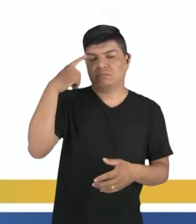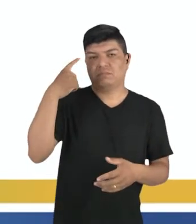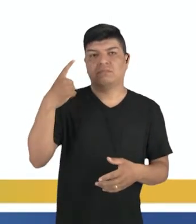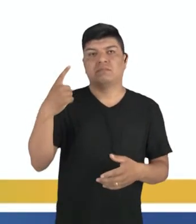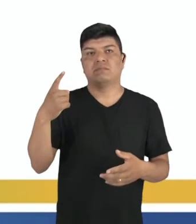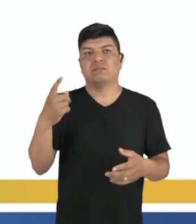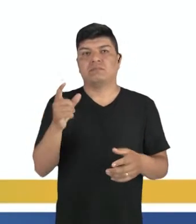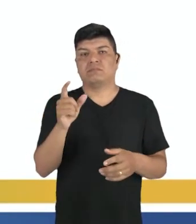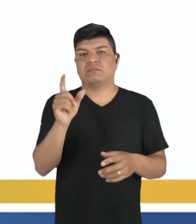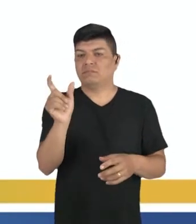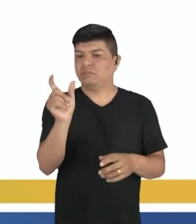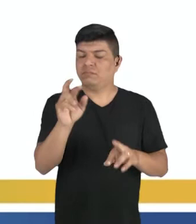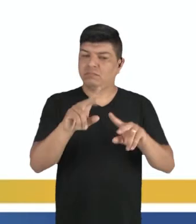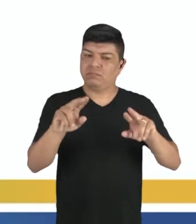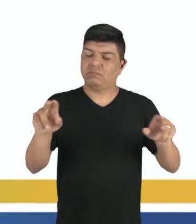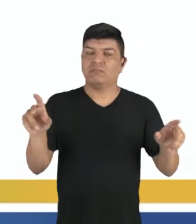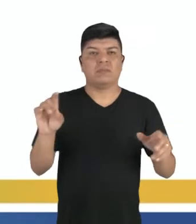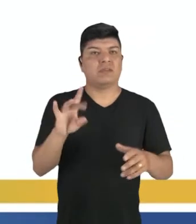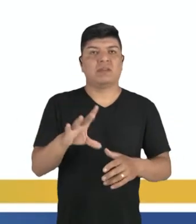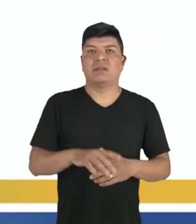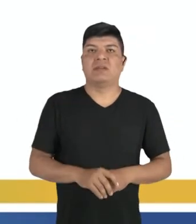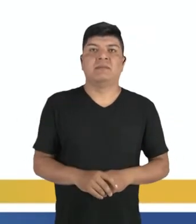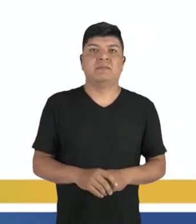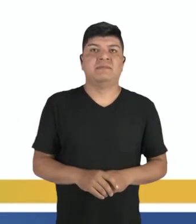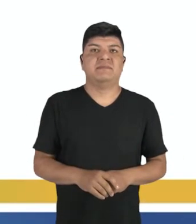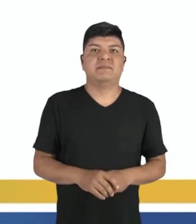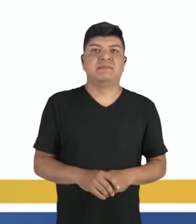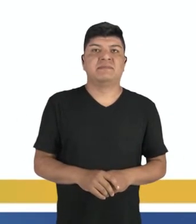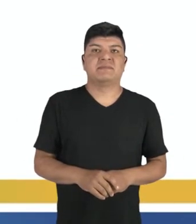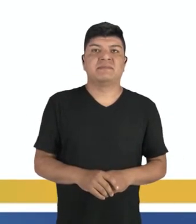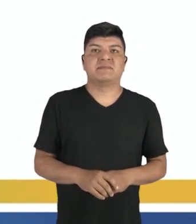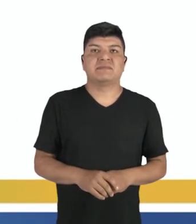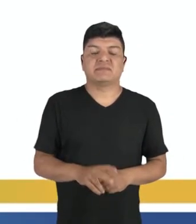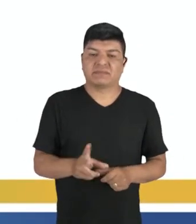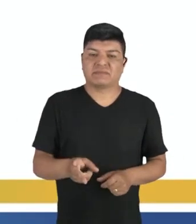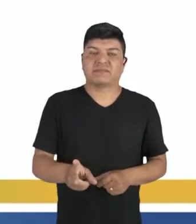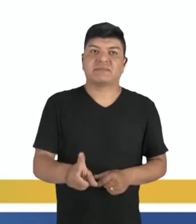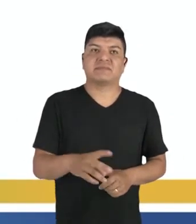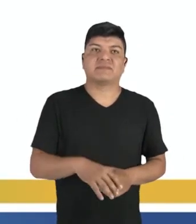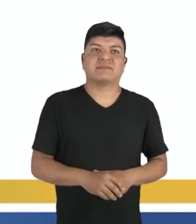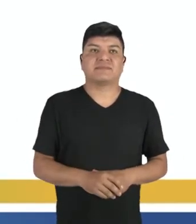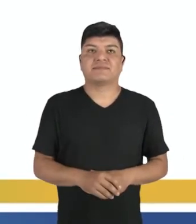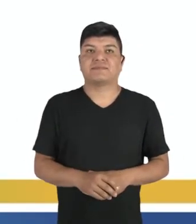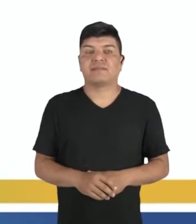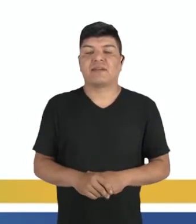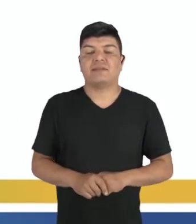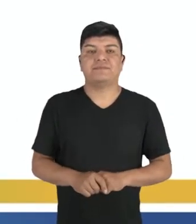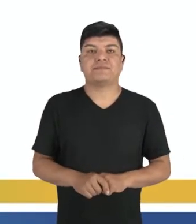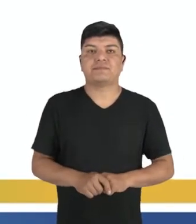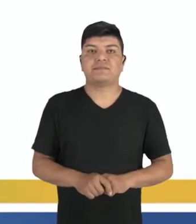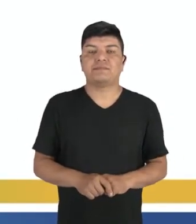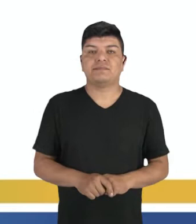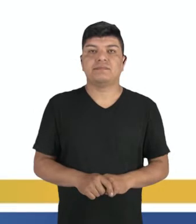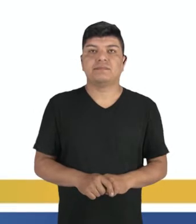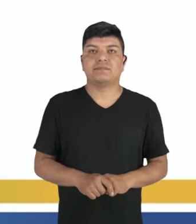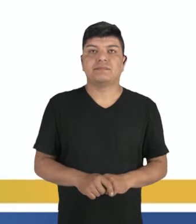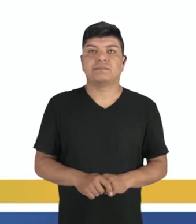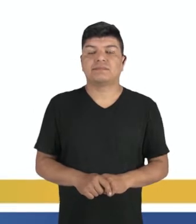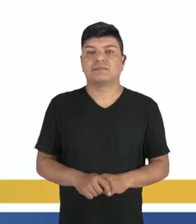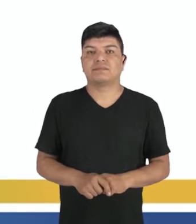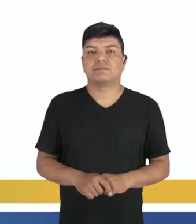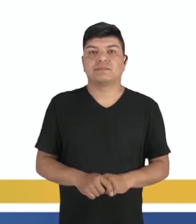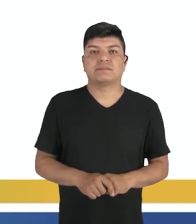causa da tonicidade diferente das letras. A continuação, bajar de peso junto a dejar de fumar y hacer